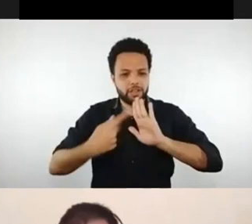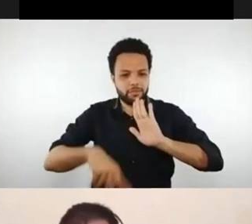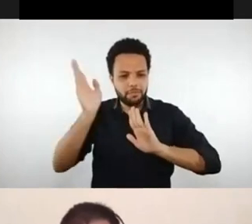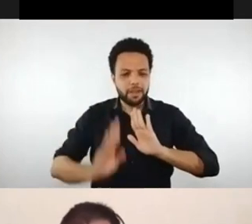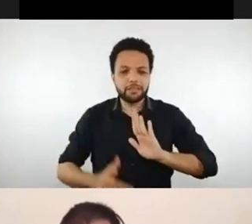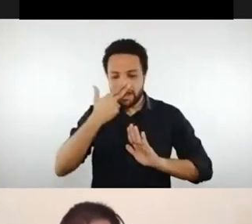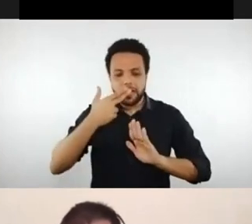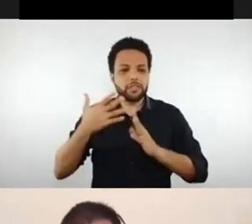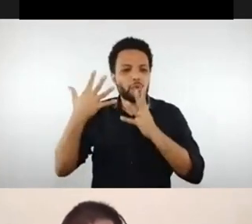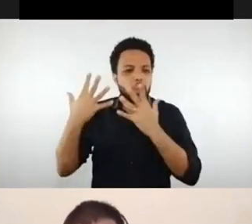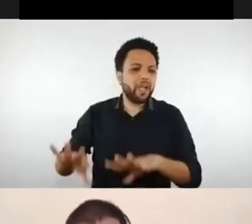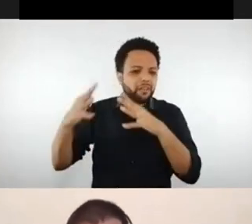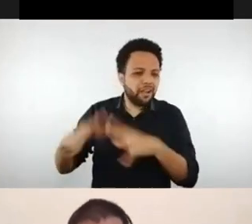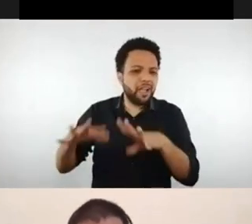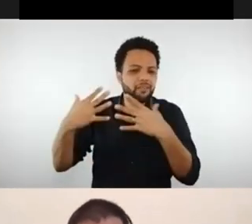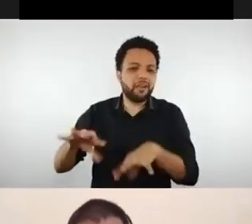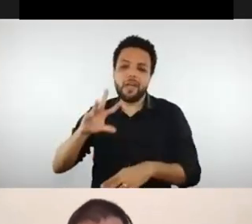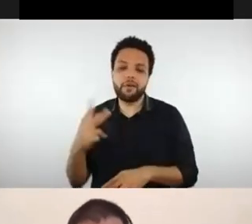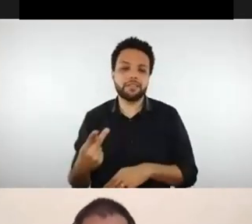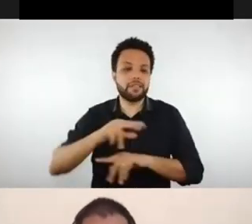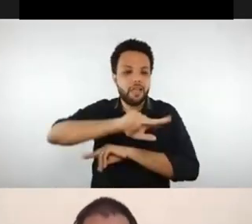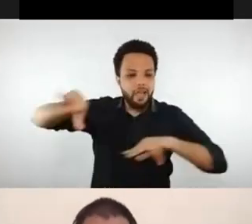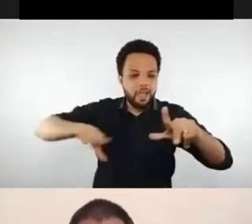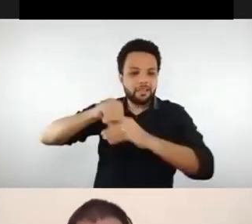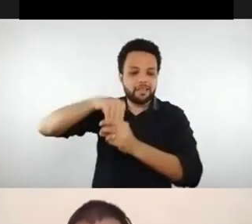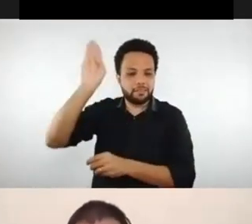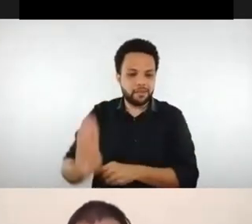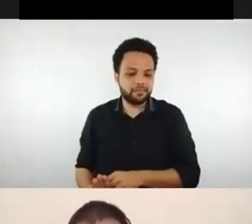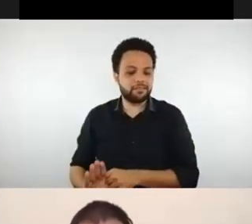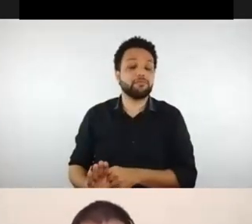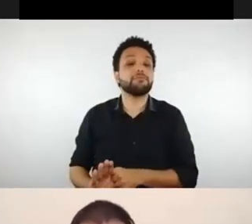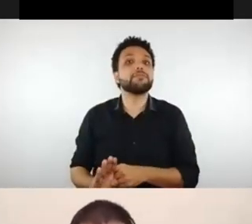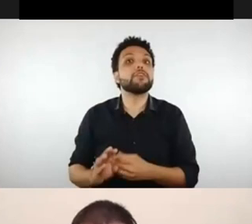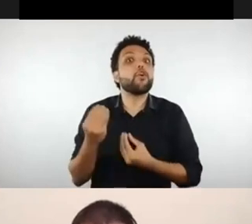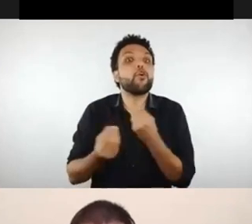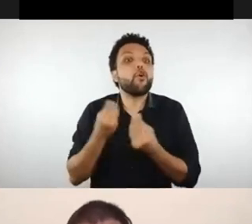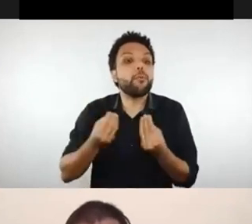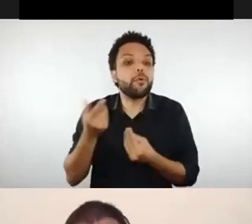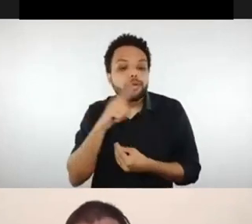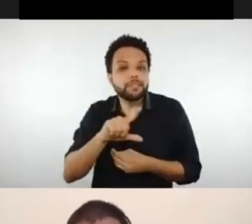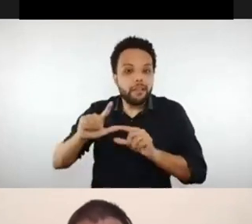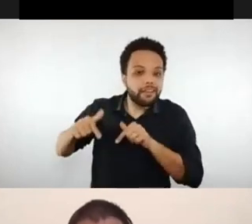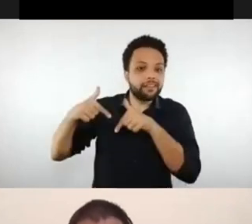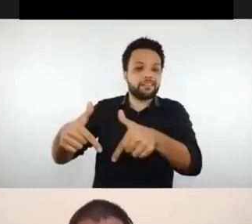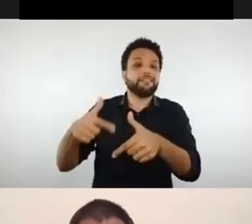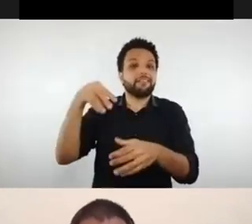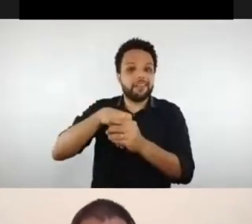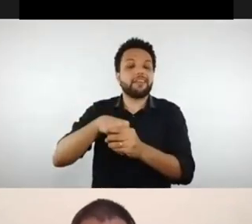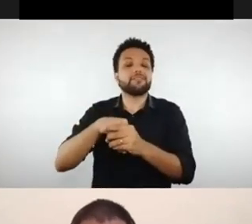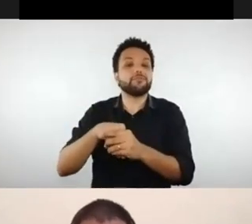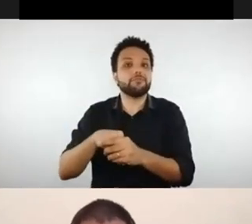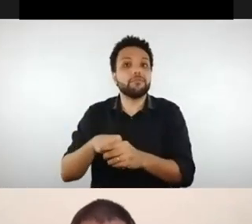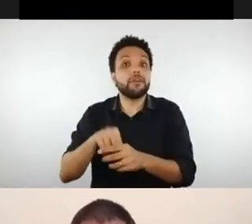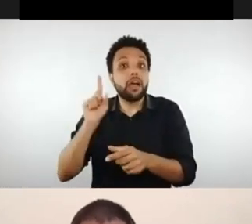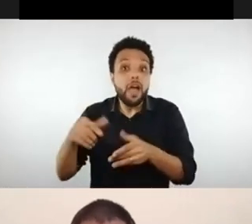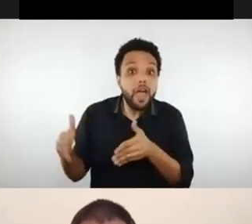nem pluralidade. Então, o caminho é production service e produção para essas plataformas de streaming internacionais